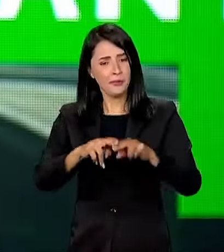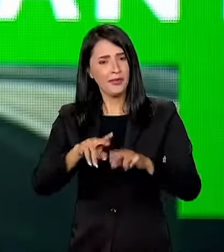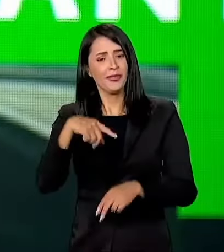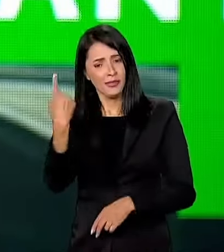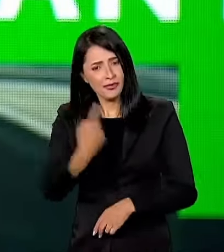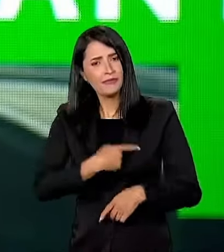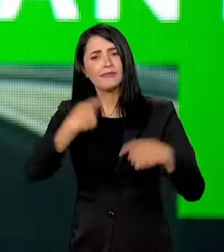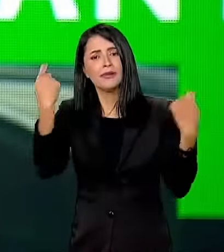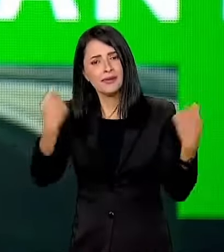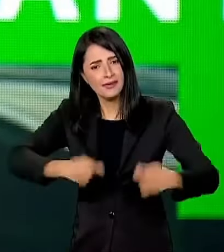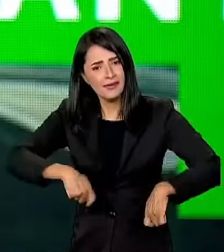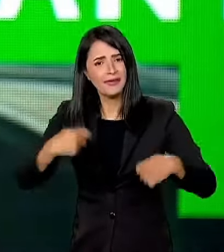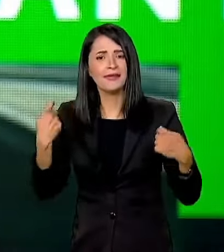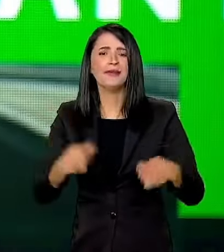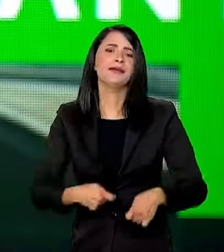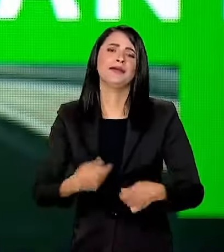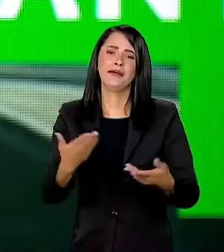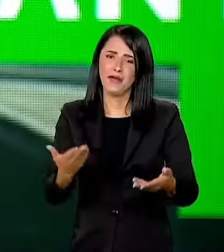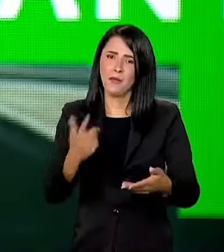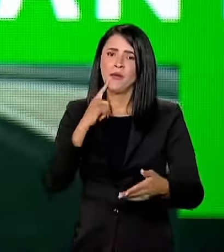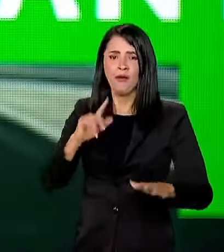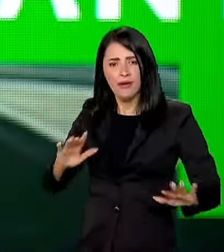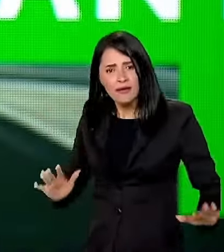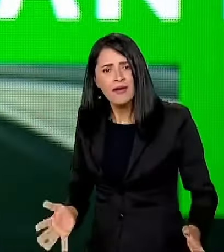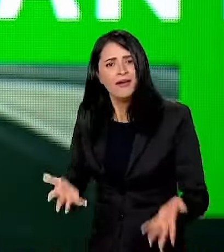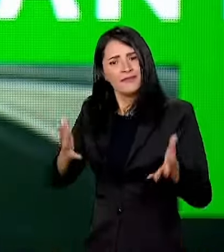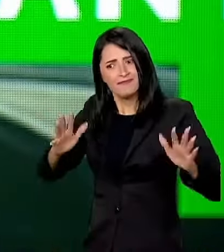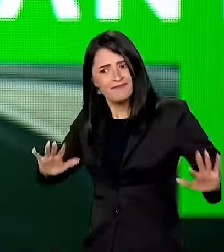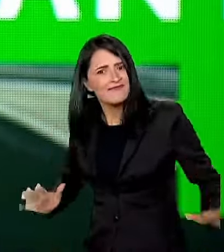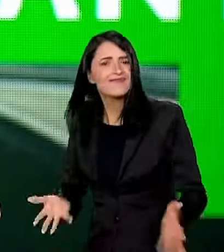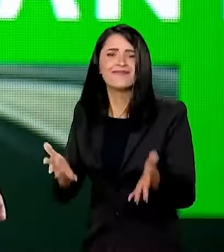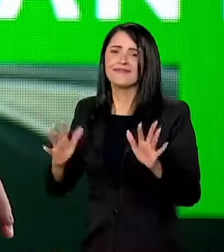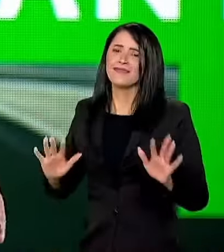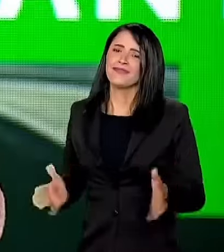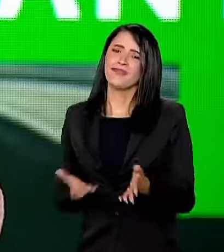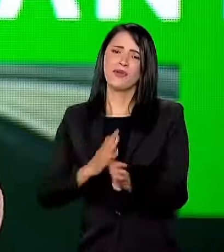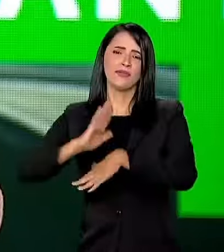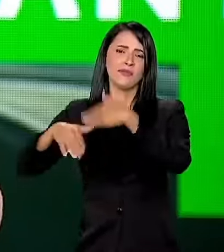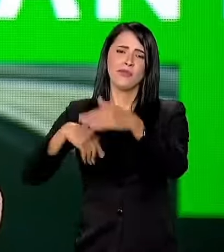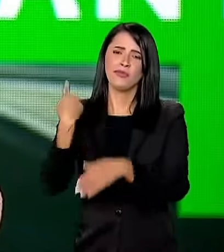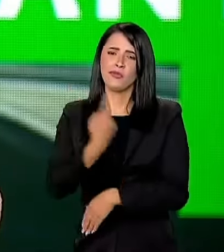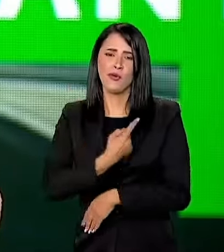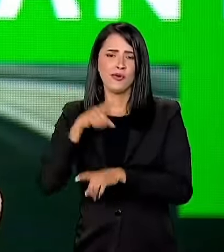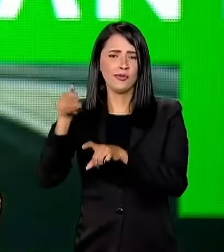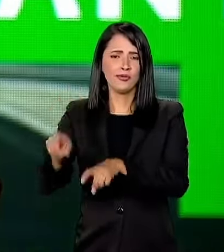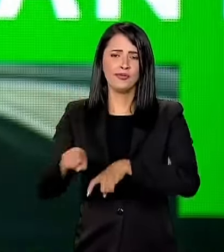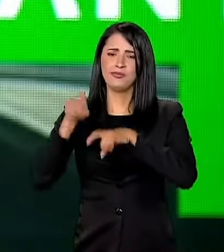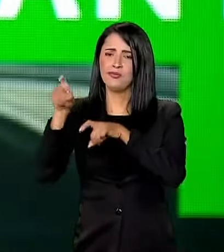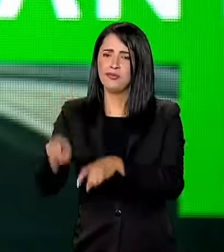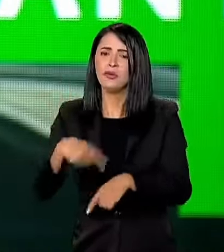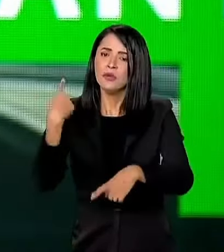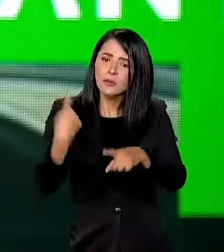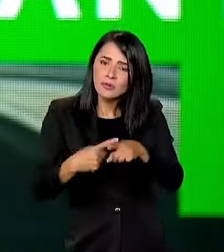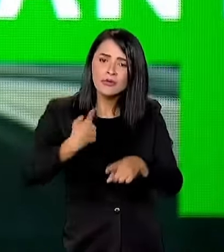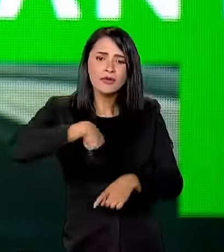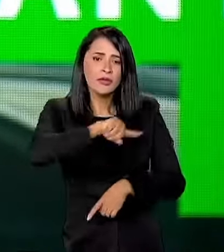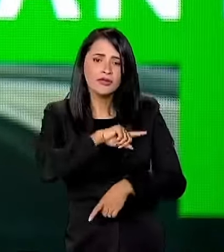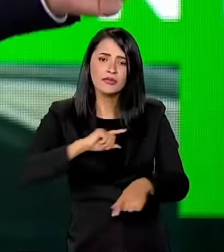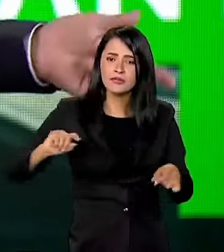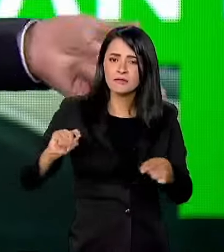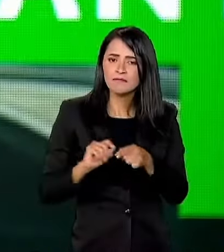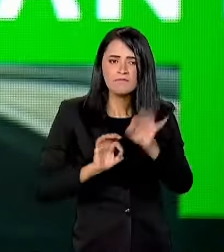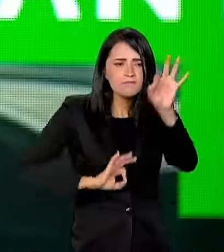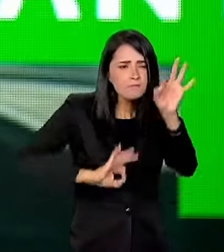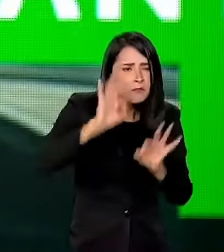Por isso é que nós precisamos incentivar muito o crescimento da nossa agricultura. É por isso que nós fazemos